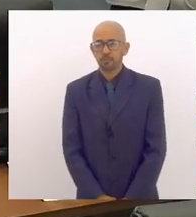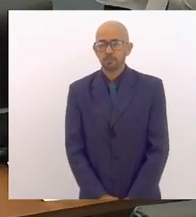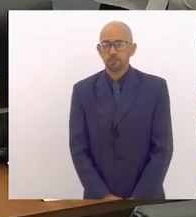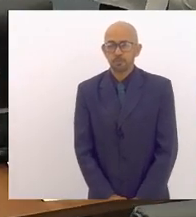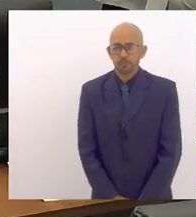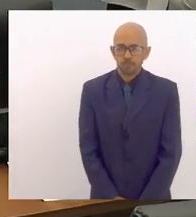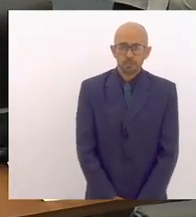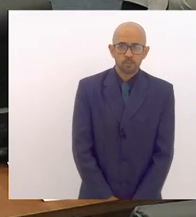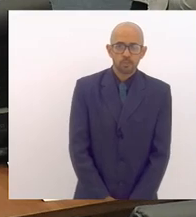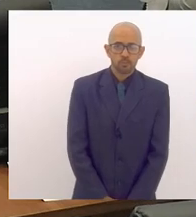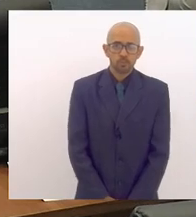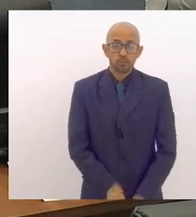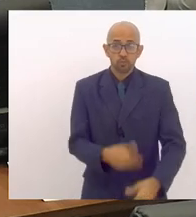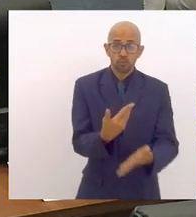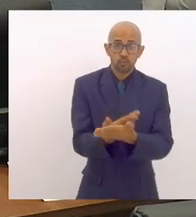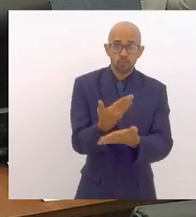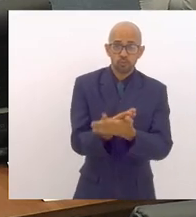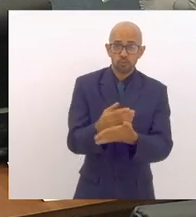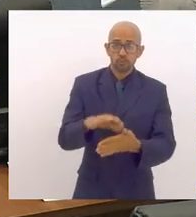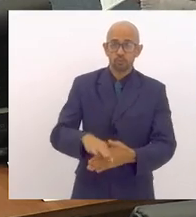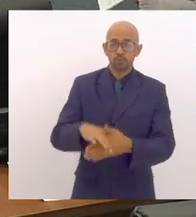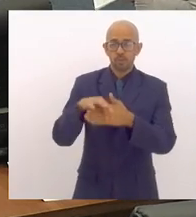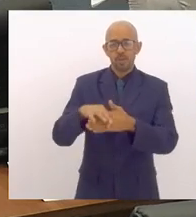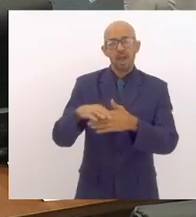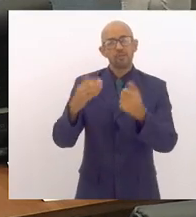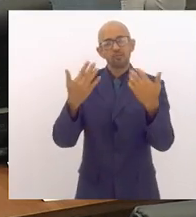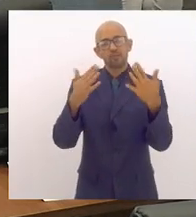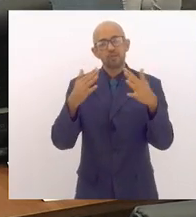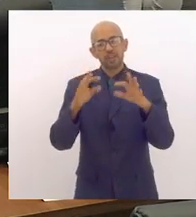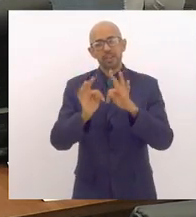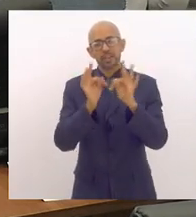no Colégio de Líderes. Viva a tecnologia!